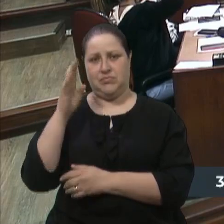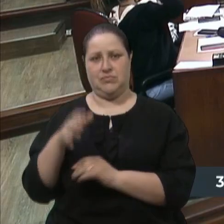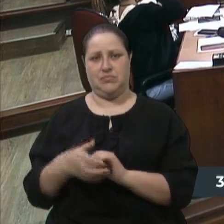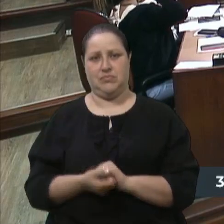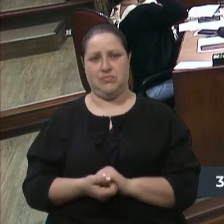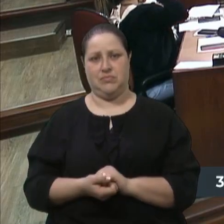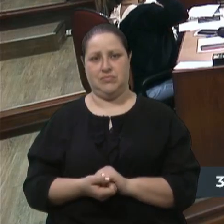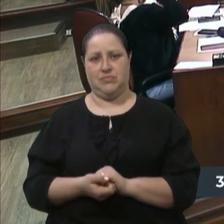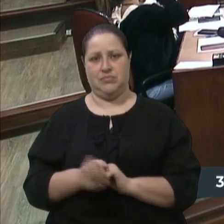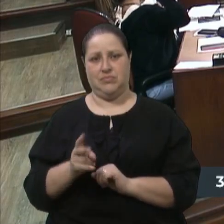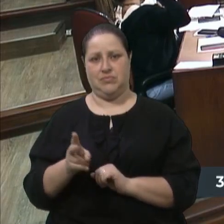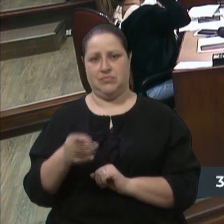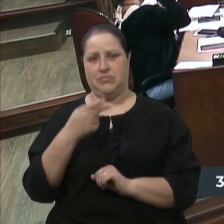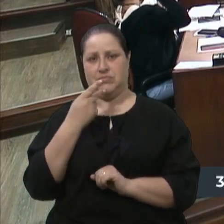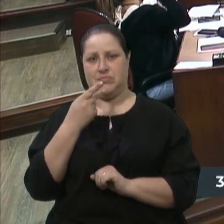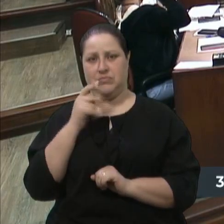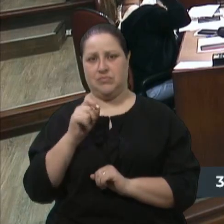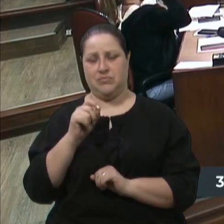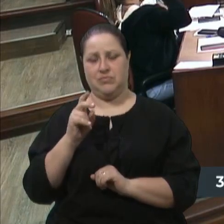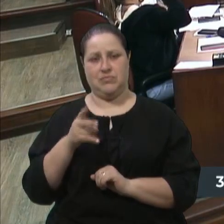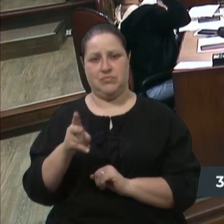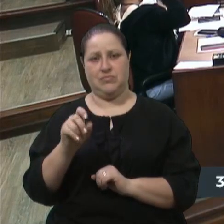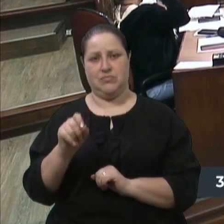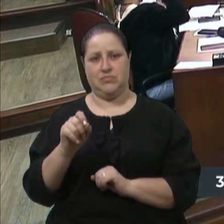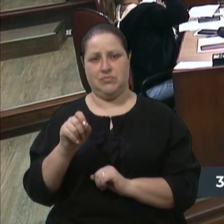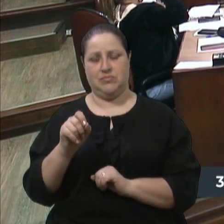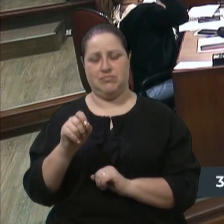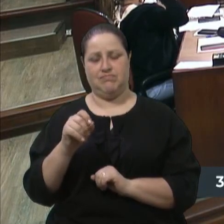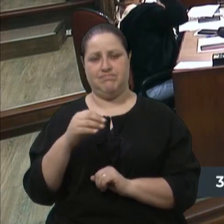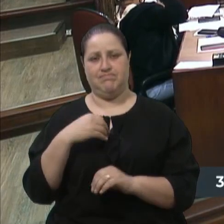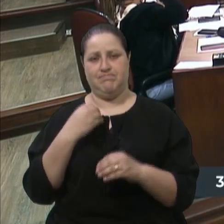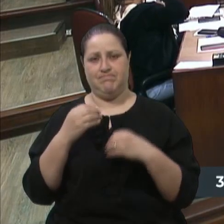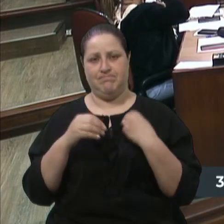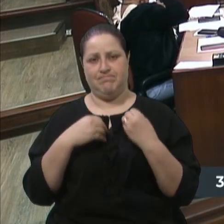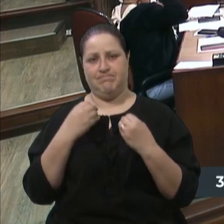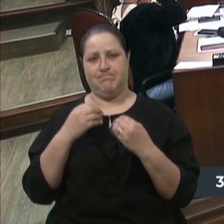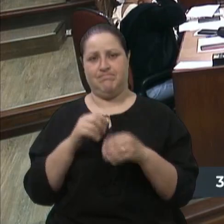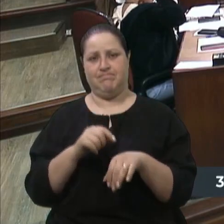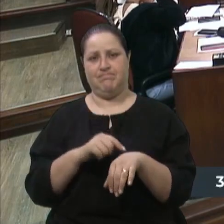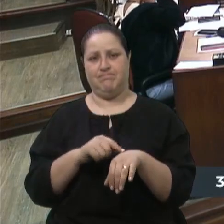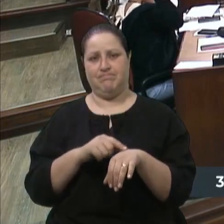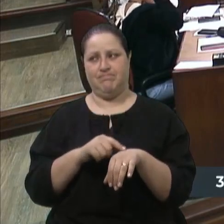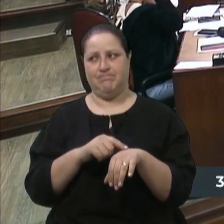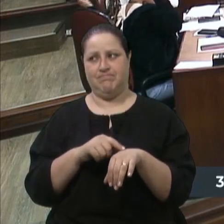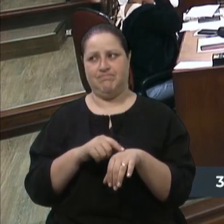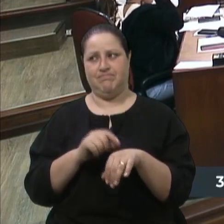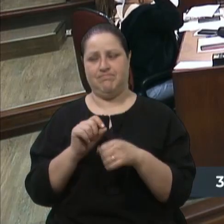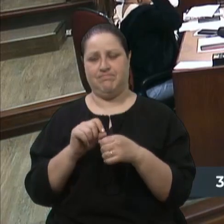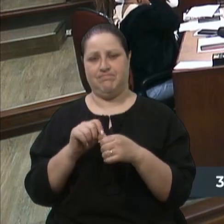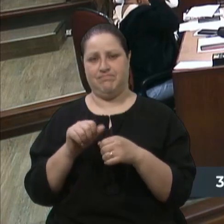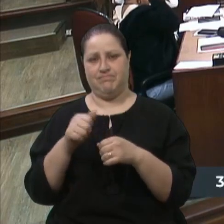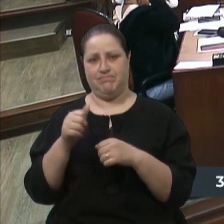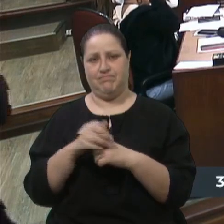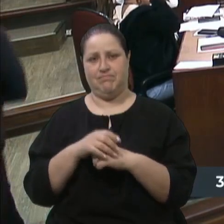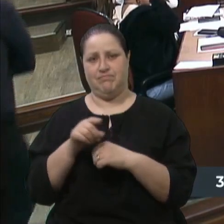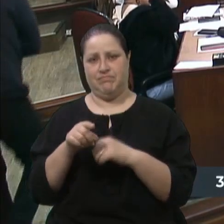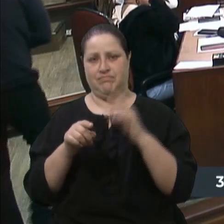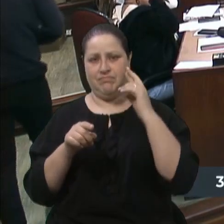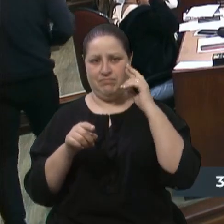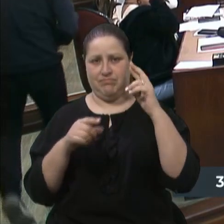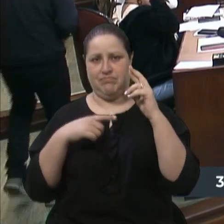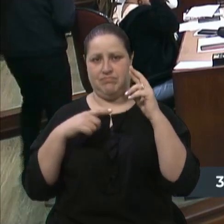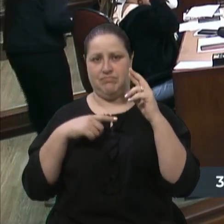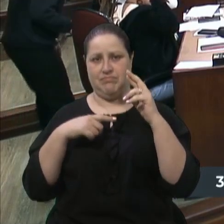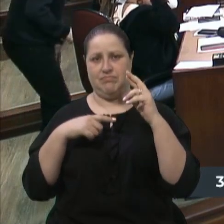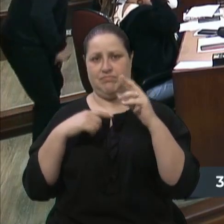eu sempre digo que sempre quem sente na pele Faz melhor né O senhor é proprietário de uma empresa